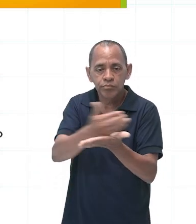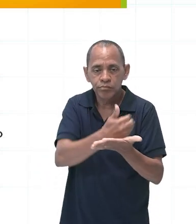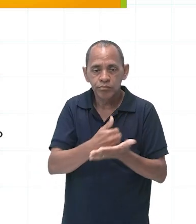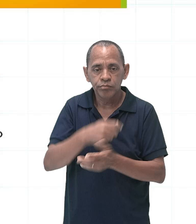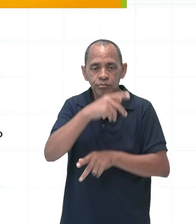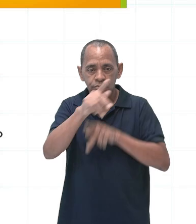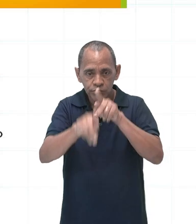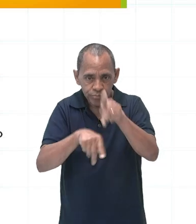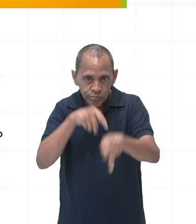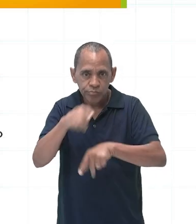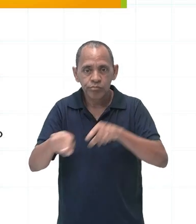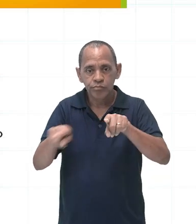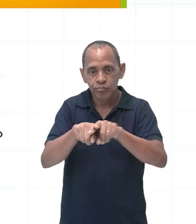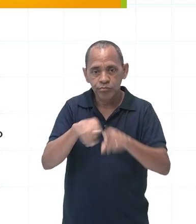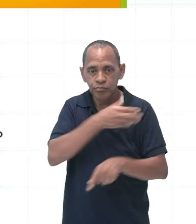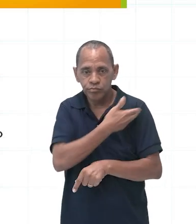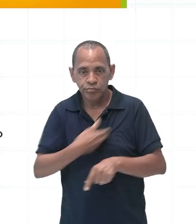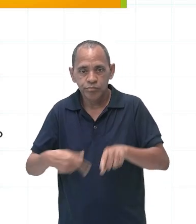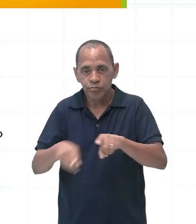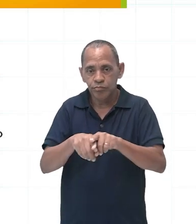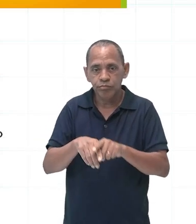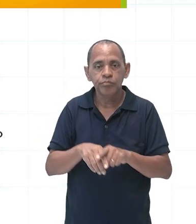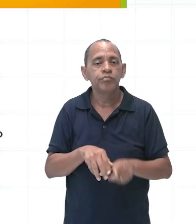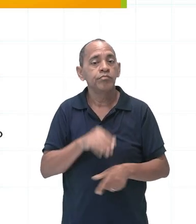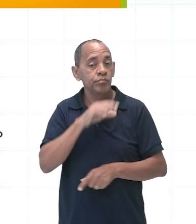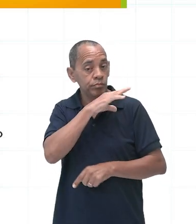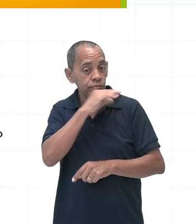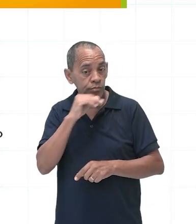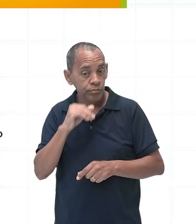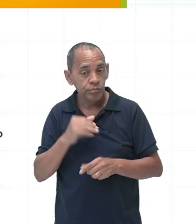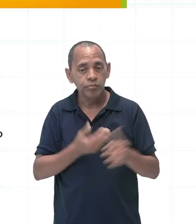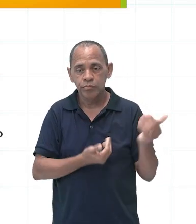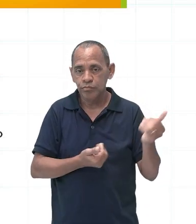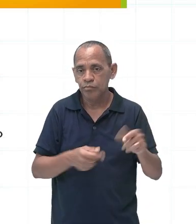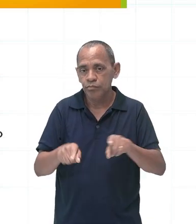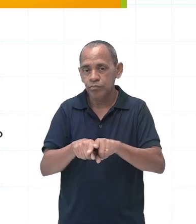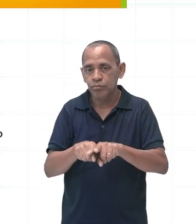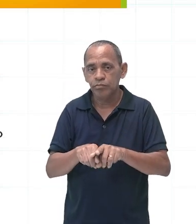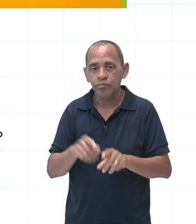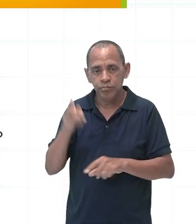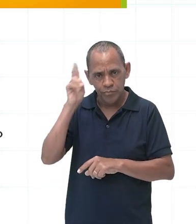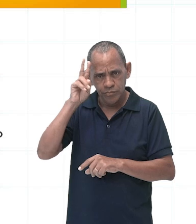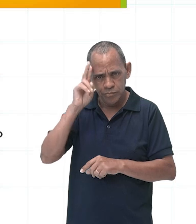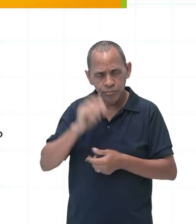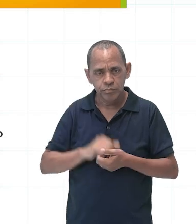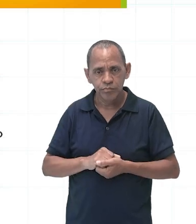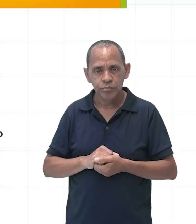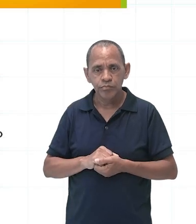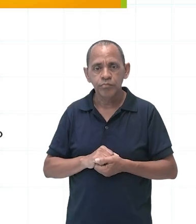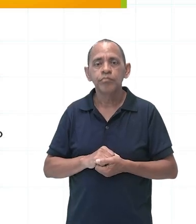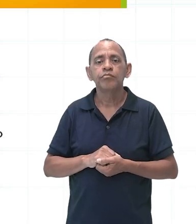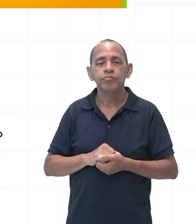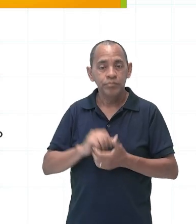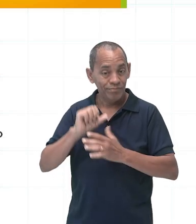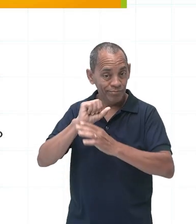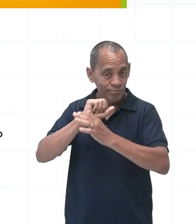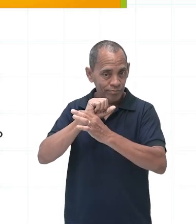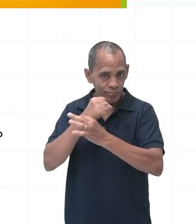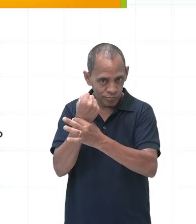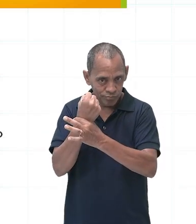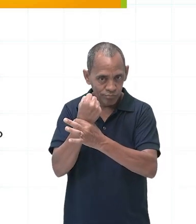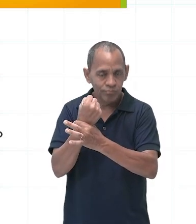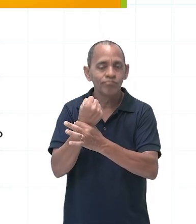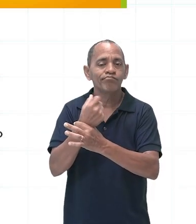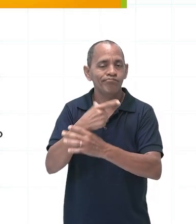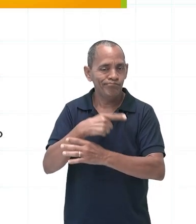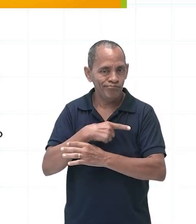áreas relacionadas com proteção à infância e à juventude. Então, lembram-se daquela situação de que há um reforço,